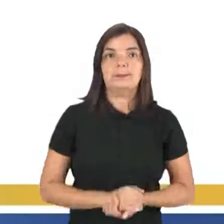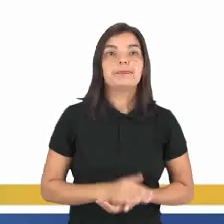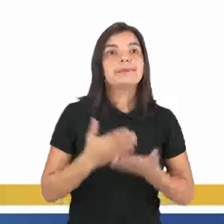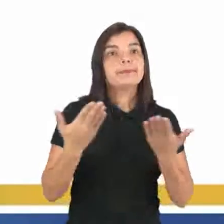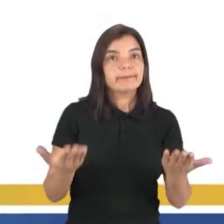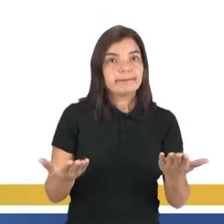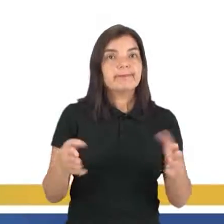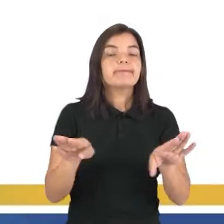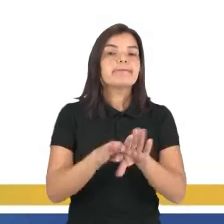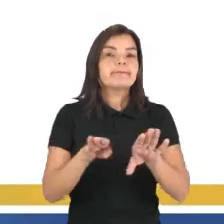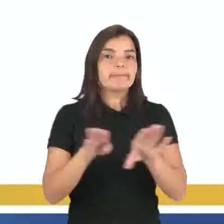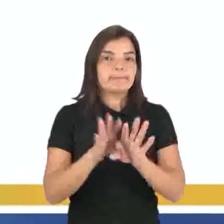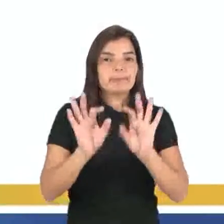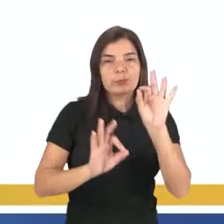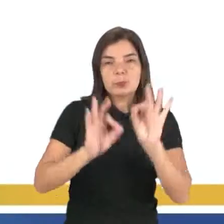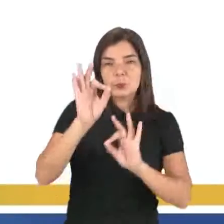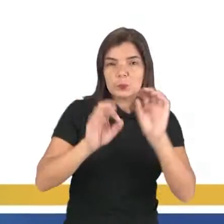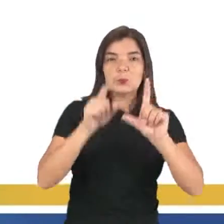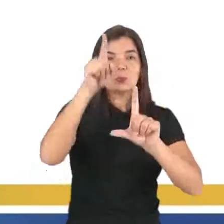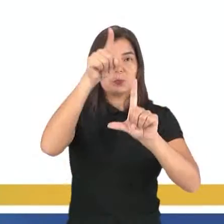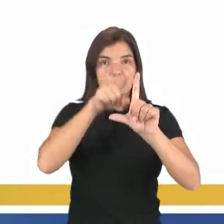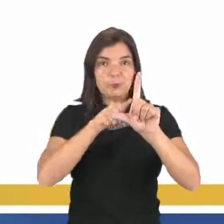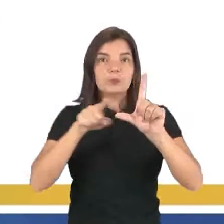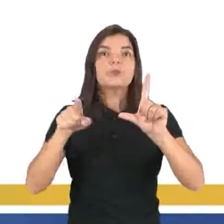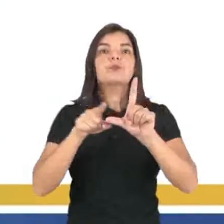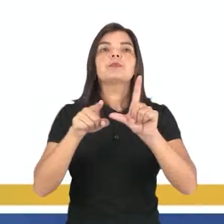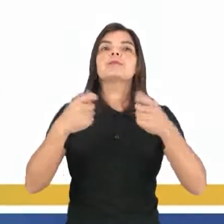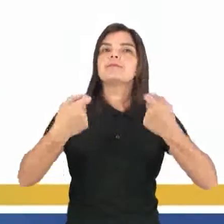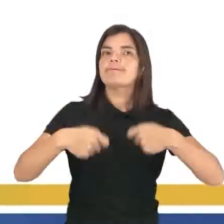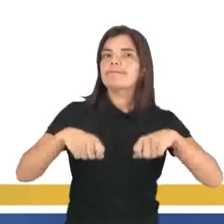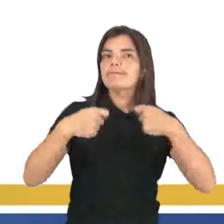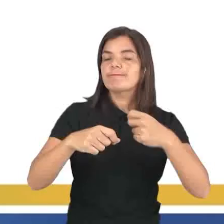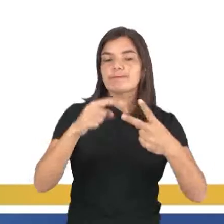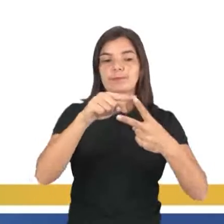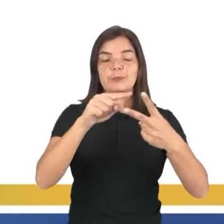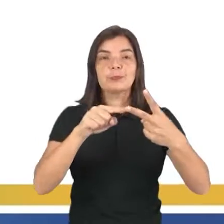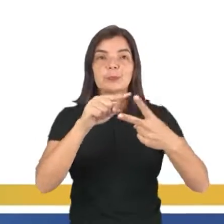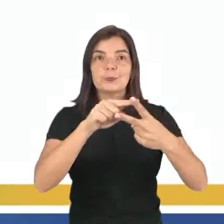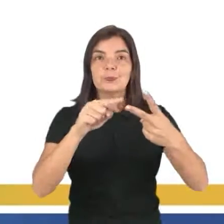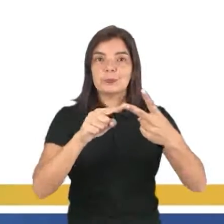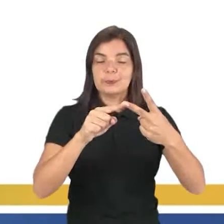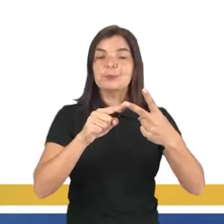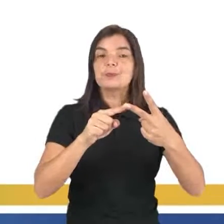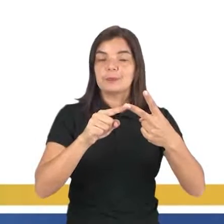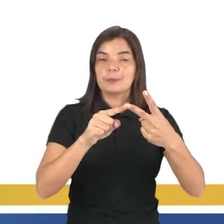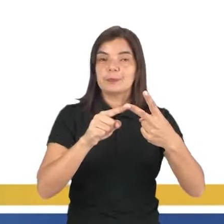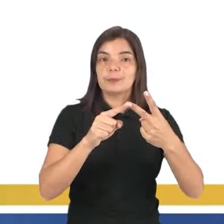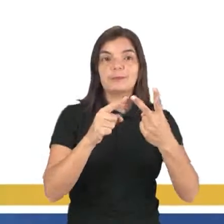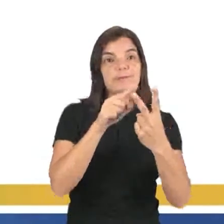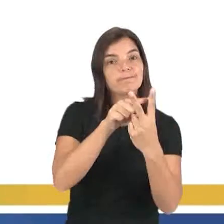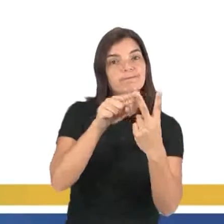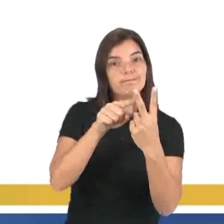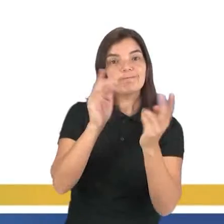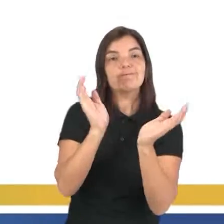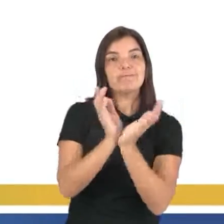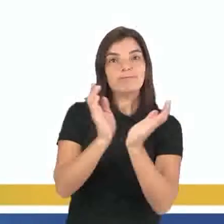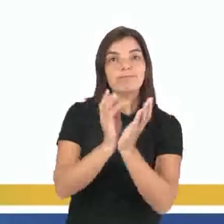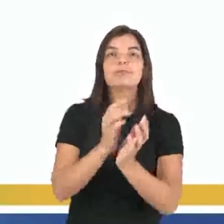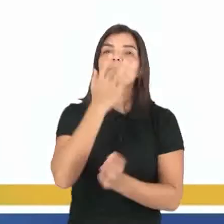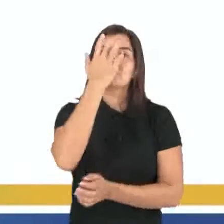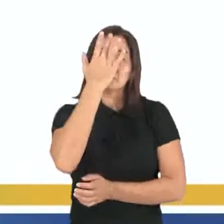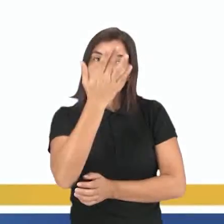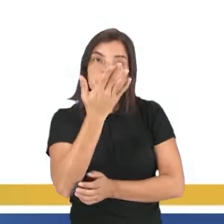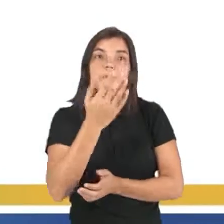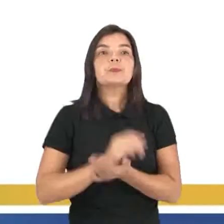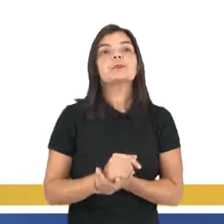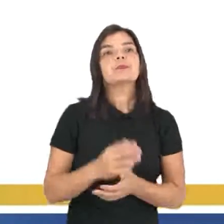Assim sendo, para se construir o gráfico de uma função afim, precisamos apenas de dois pares ordenados. Para facilitar